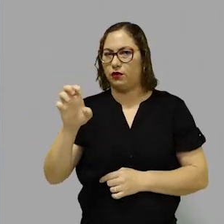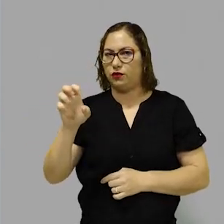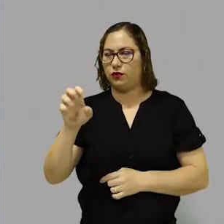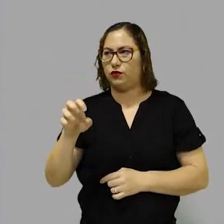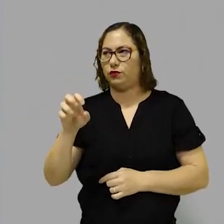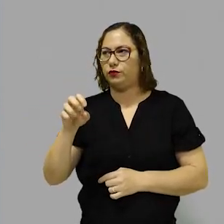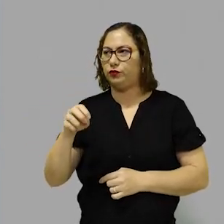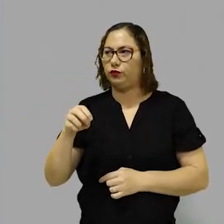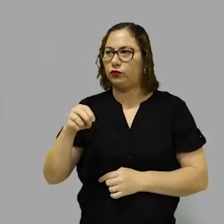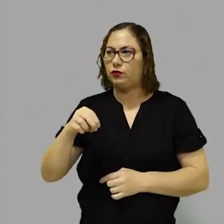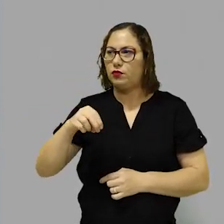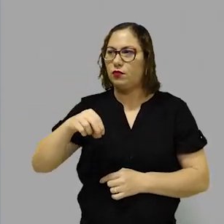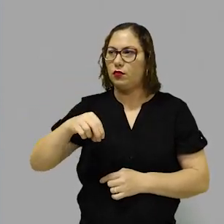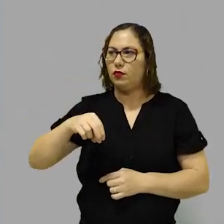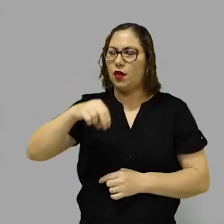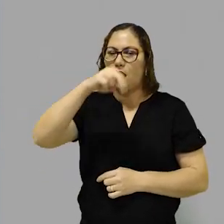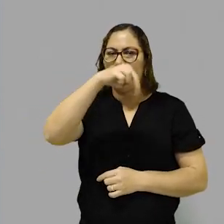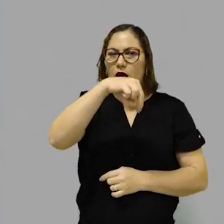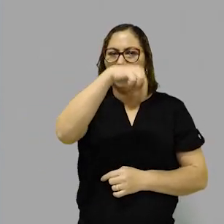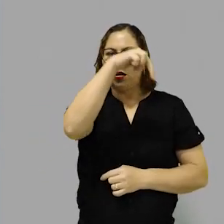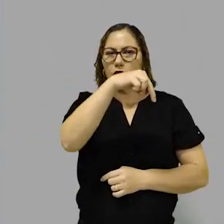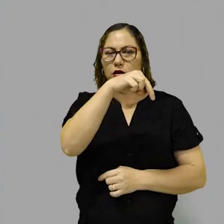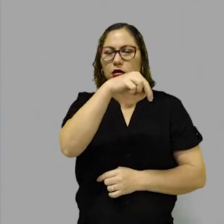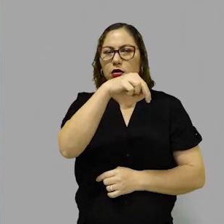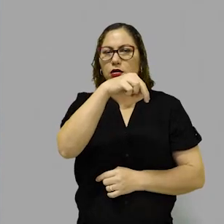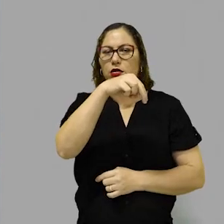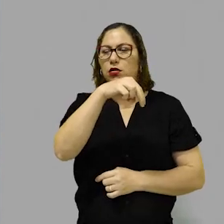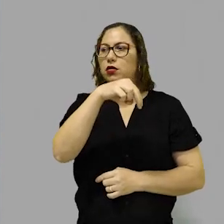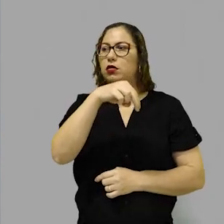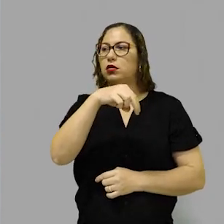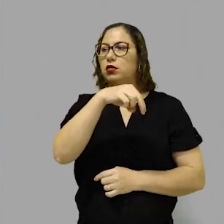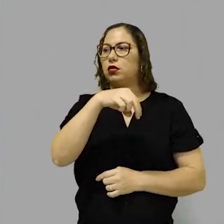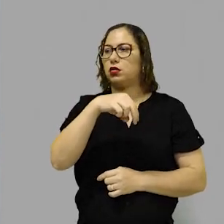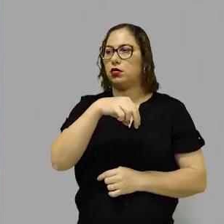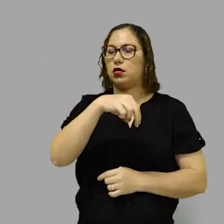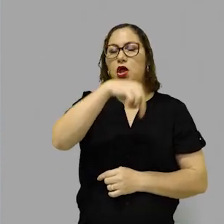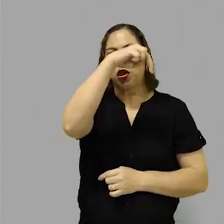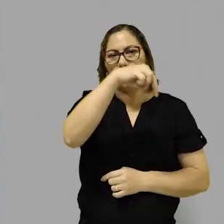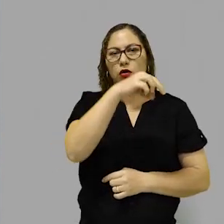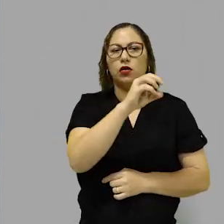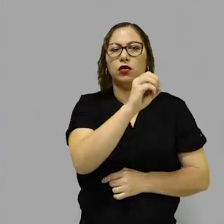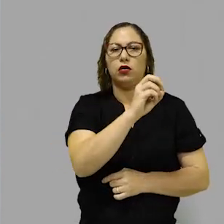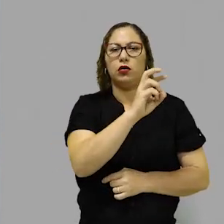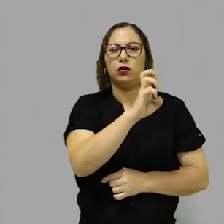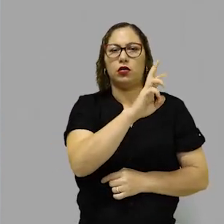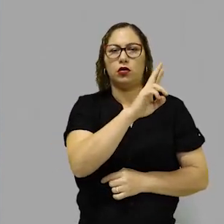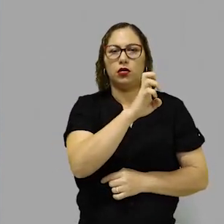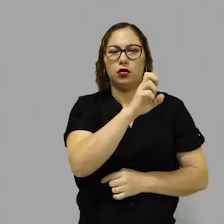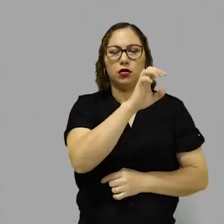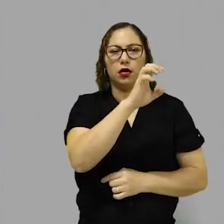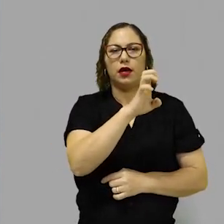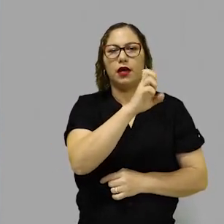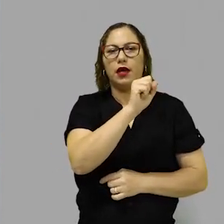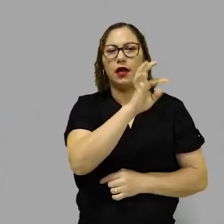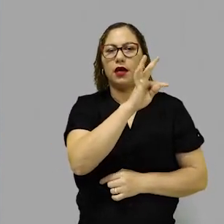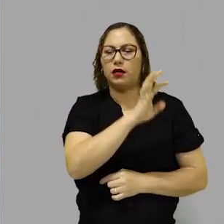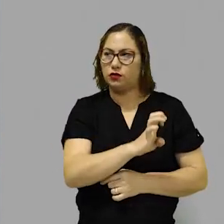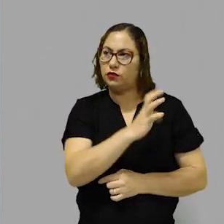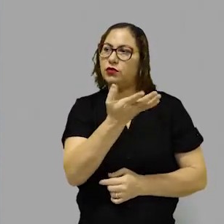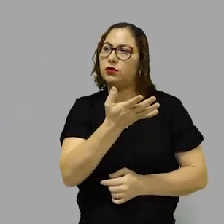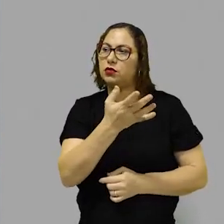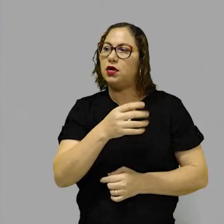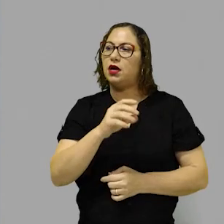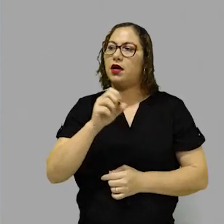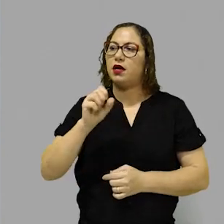Noroeste, representado pelas letras NO ou NW, Sudeste,